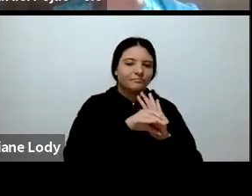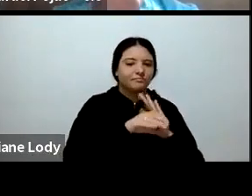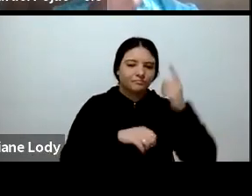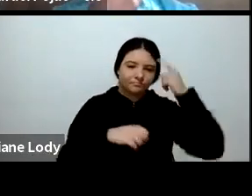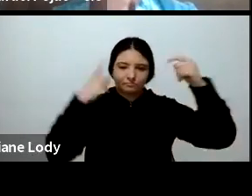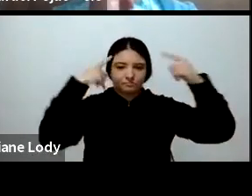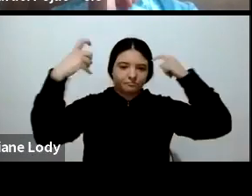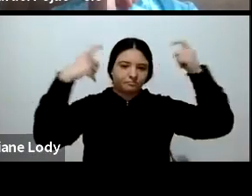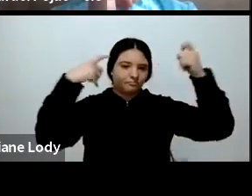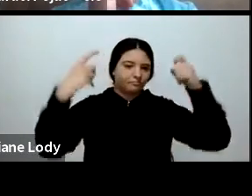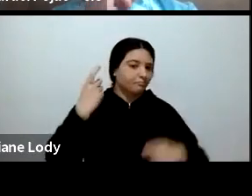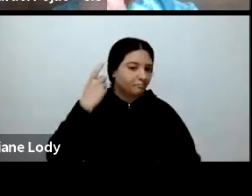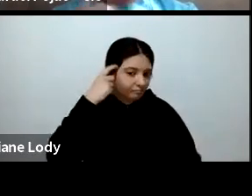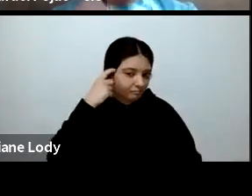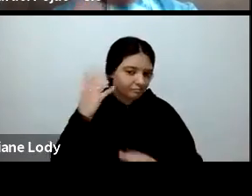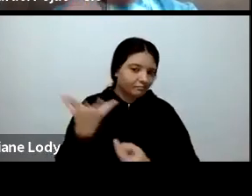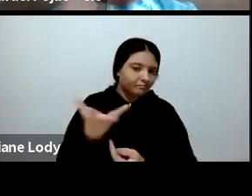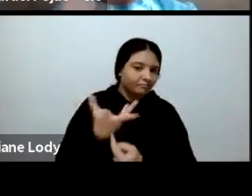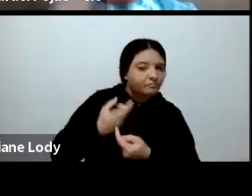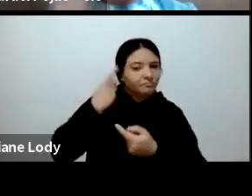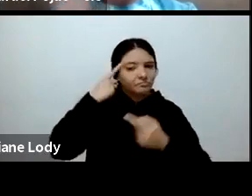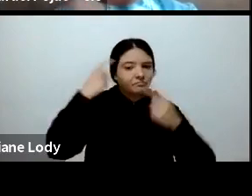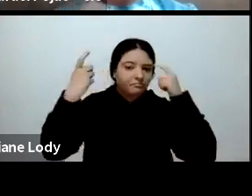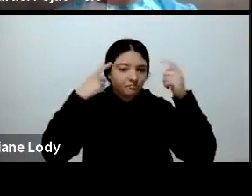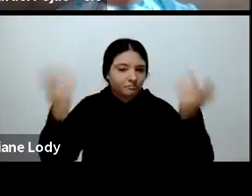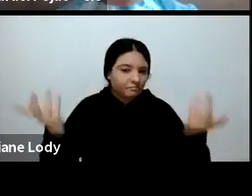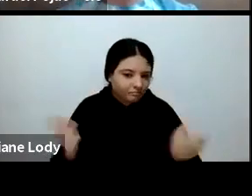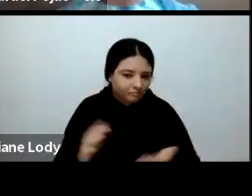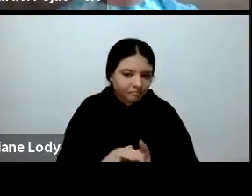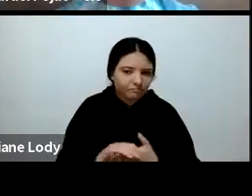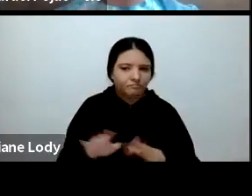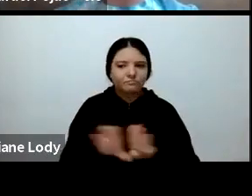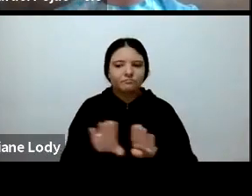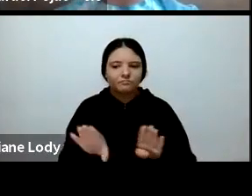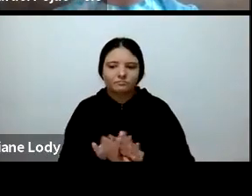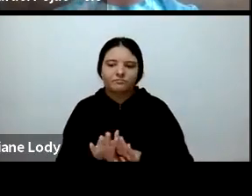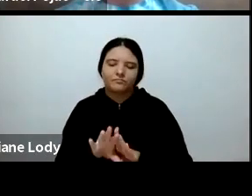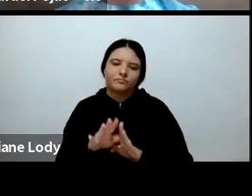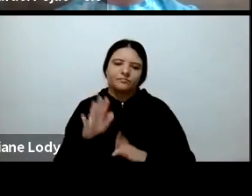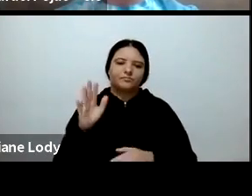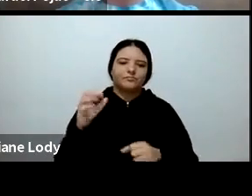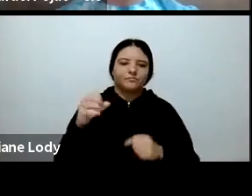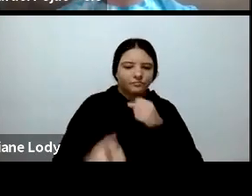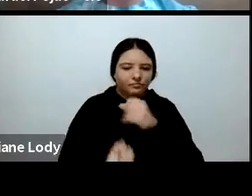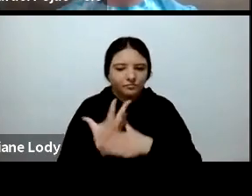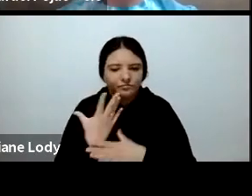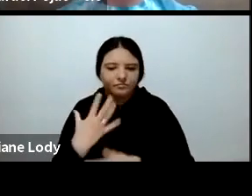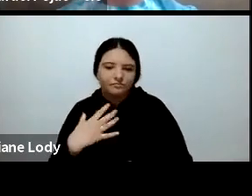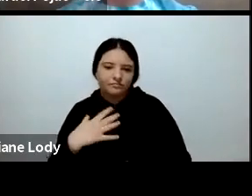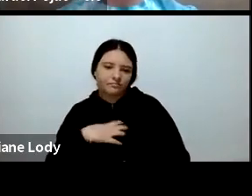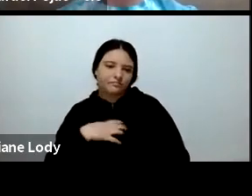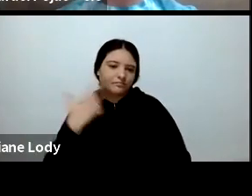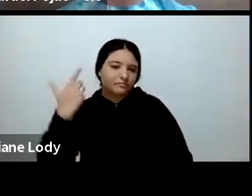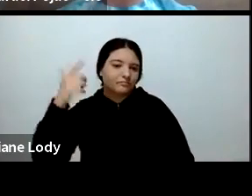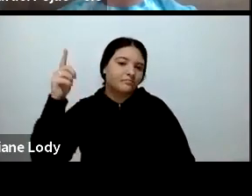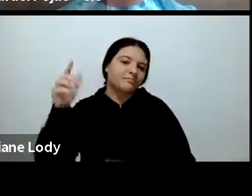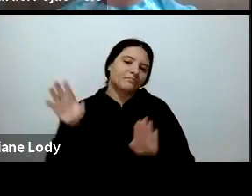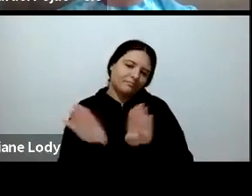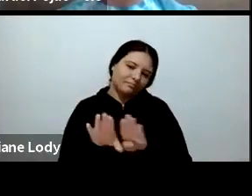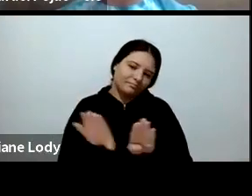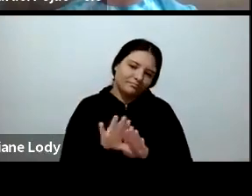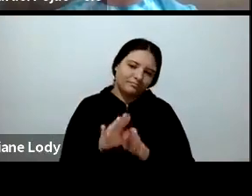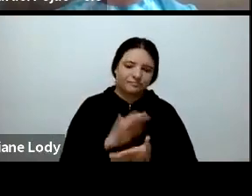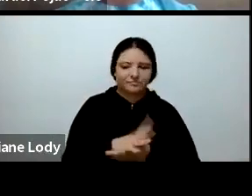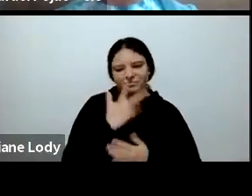pensar artisticamente, né? Pensar em outras formas de elaborar, né? Talvez daqui, né, 1